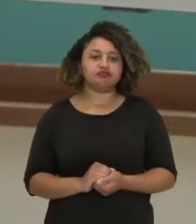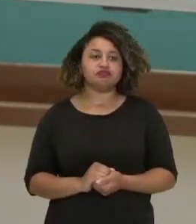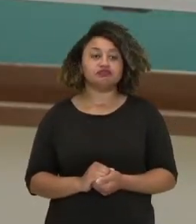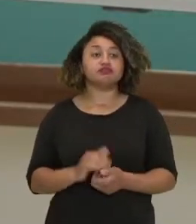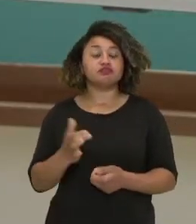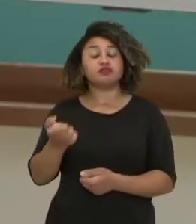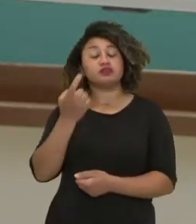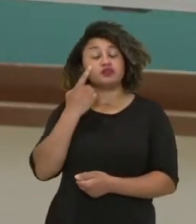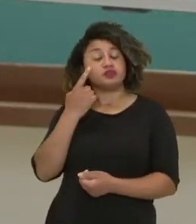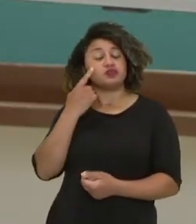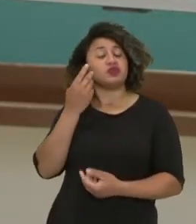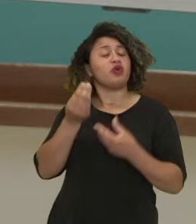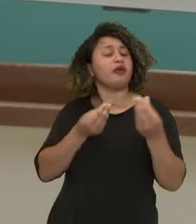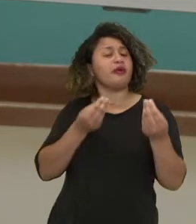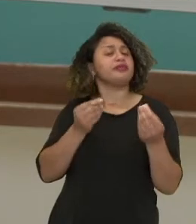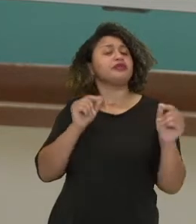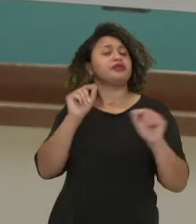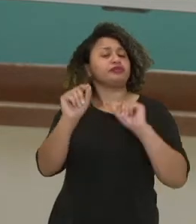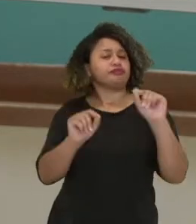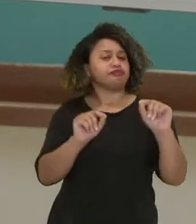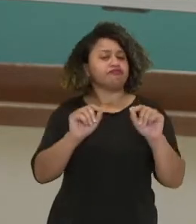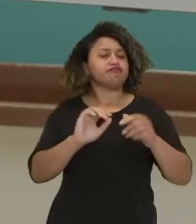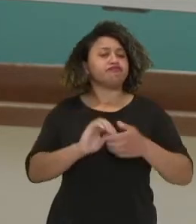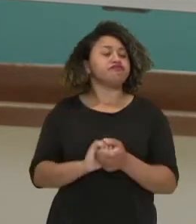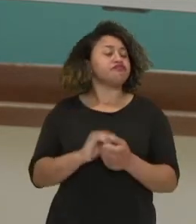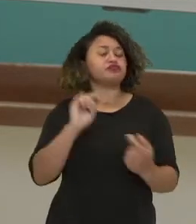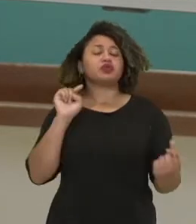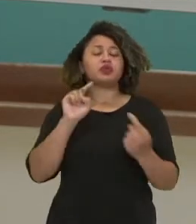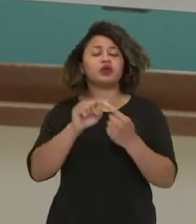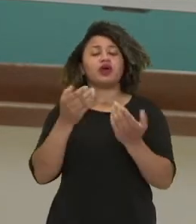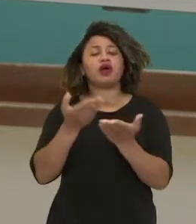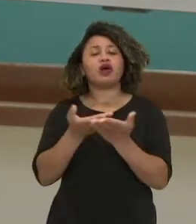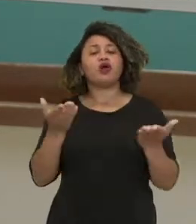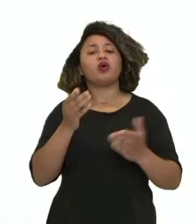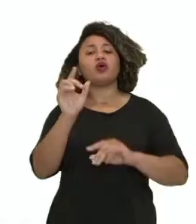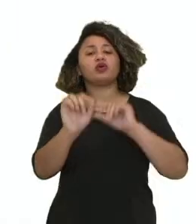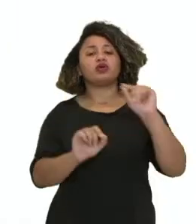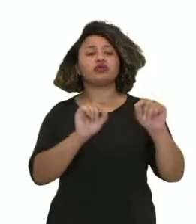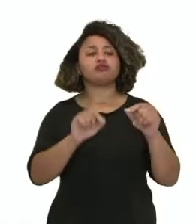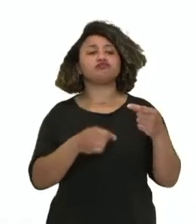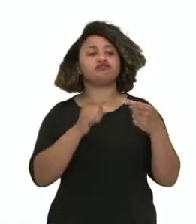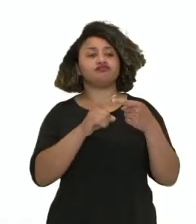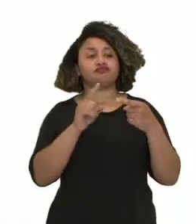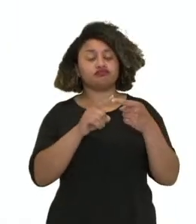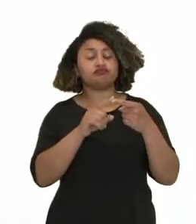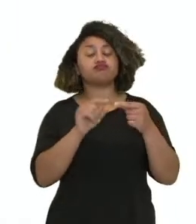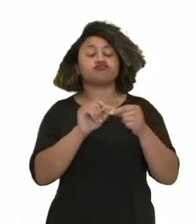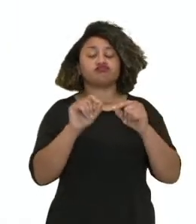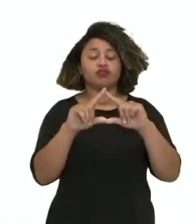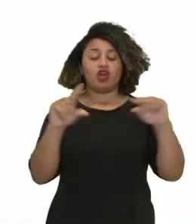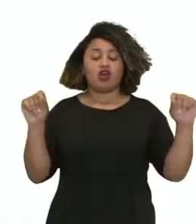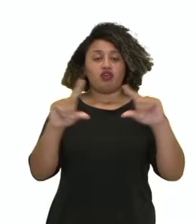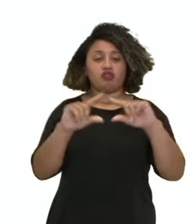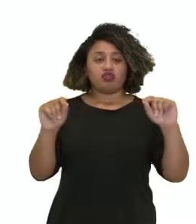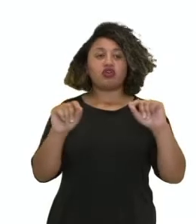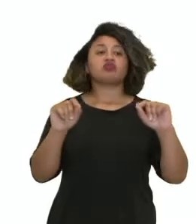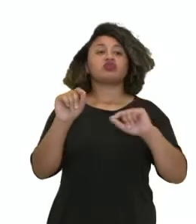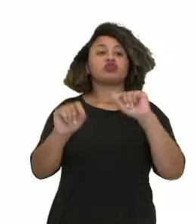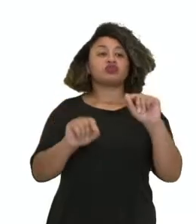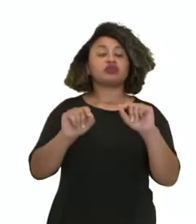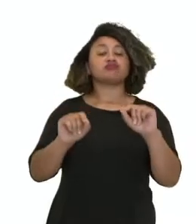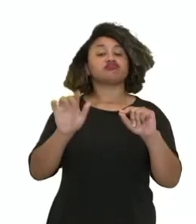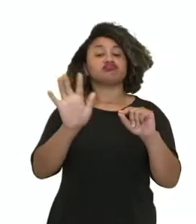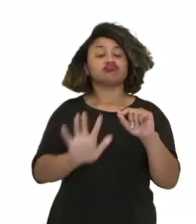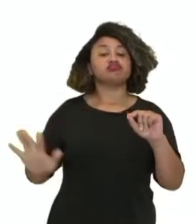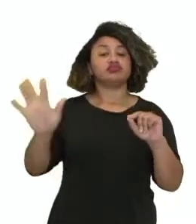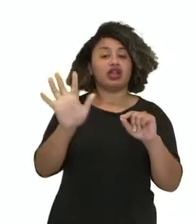Acompanhem comigo, pessoal. Então, quais são os objetivos da nossa aula? Escrever a fórmula do termo geral